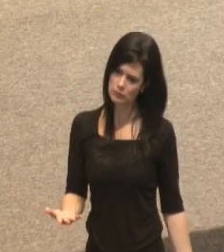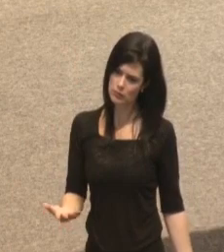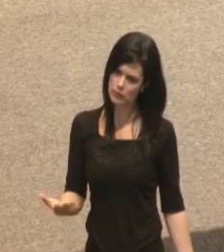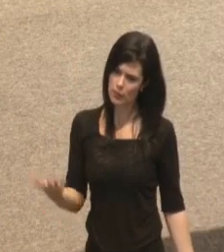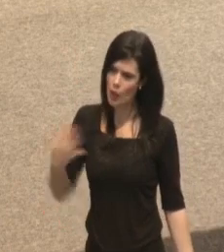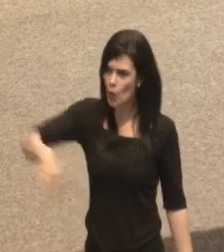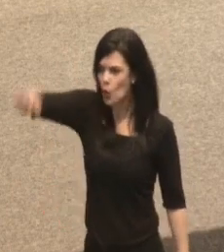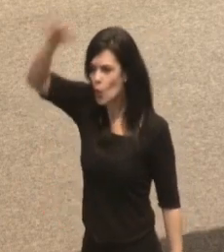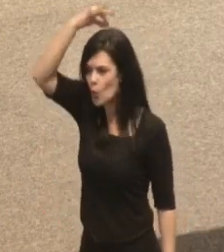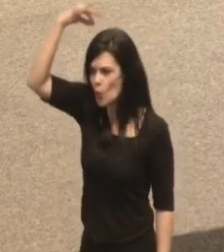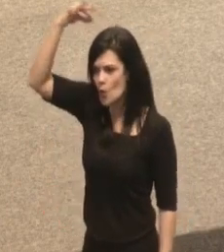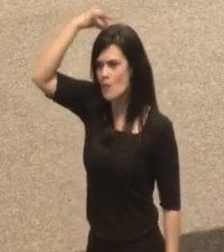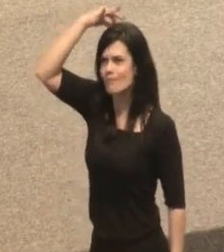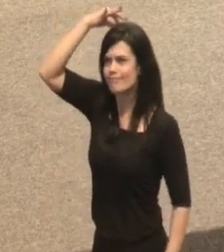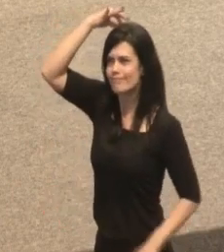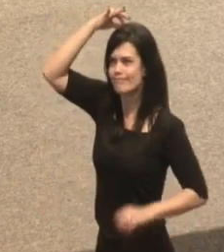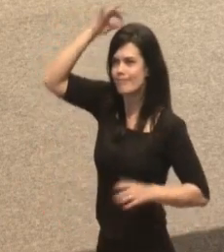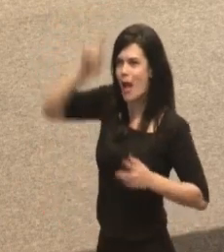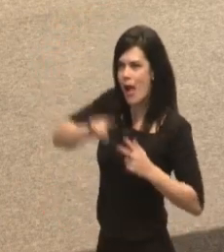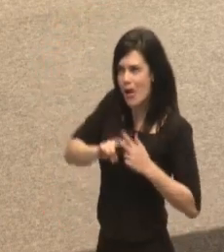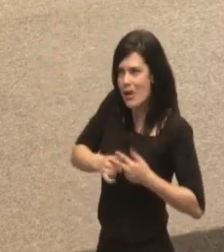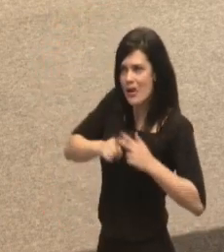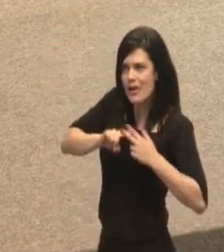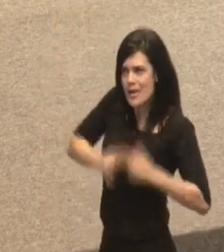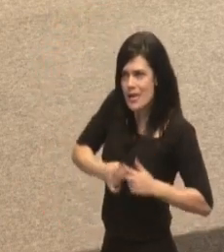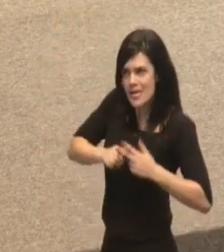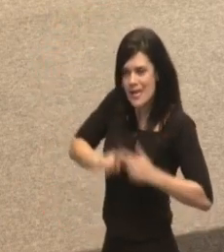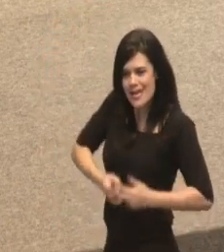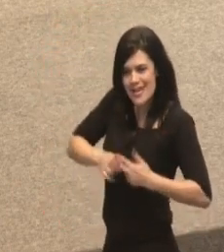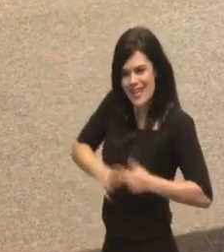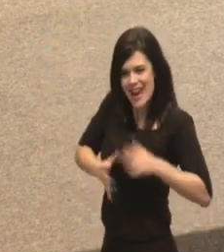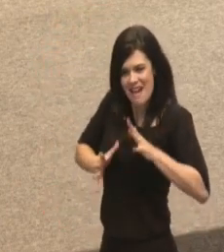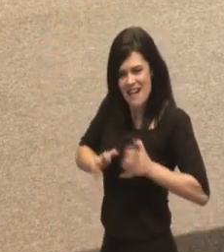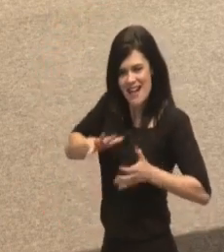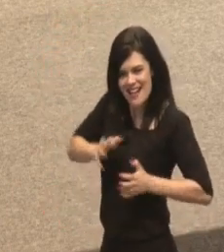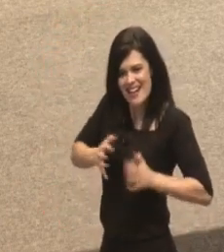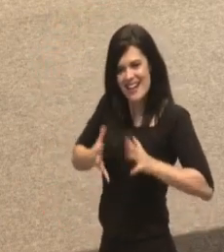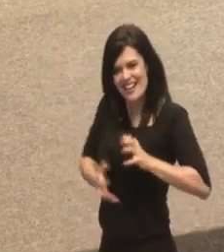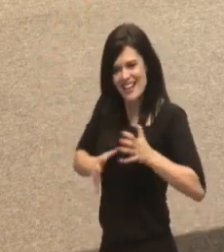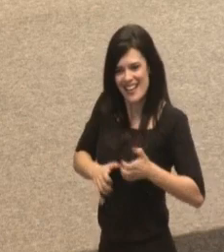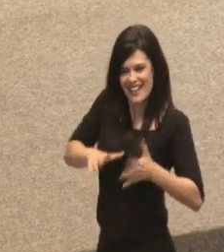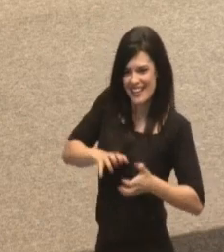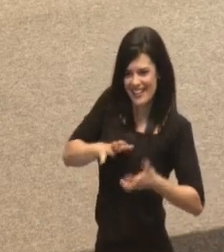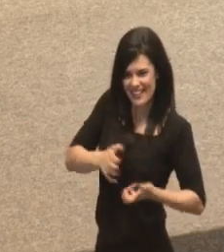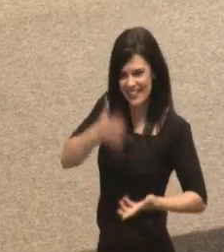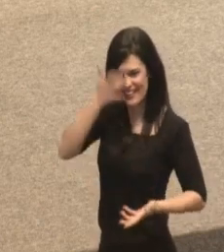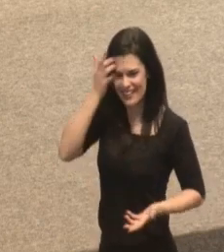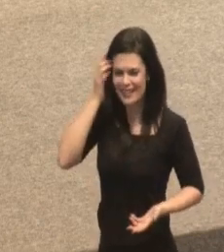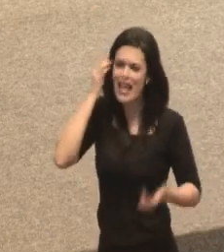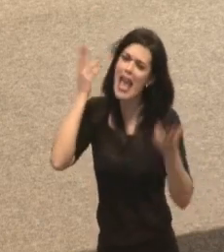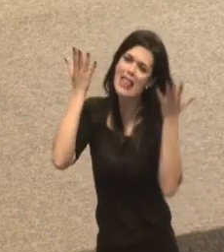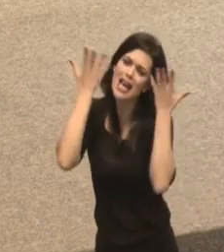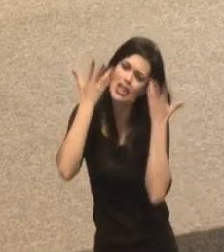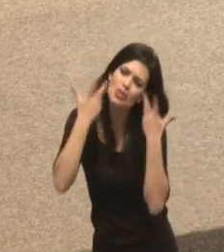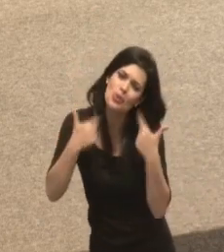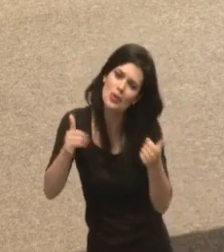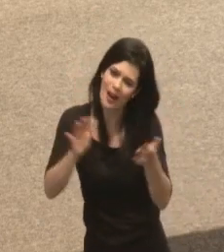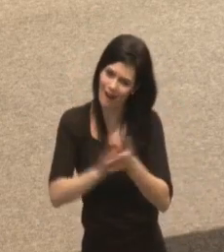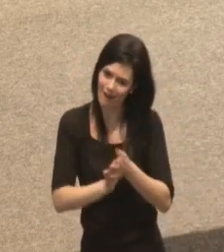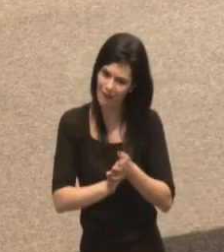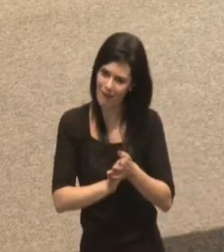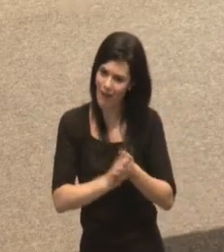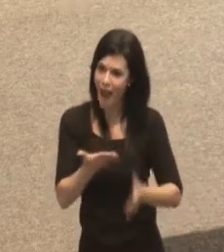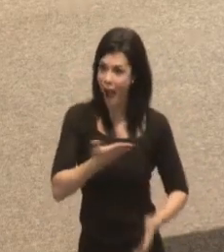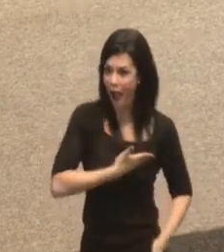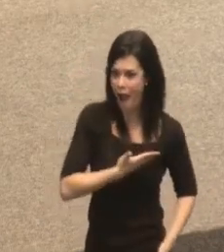trabalha em nós, e é algo natural. E aí você começa a se relacionar com as pessoas, e elas vão percebendo